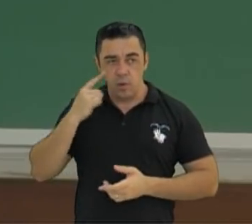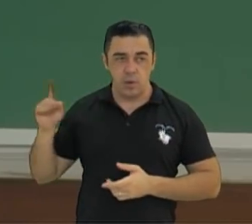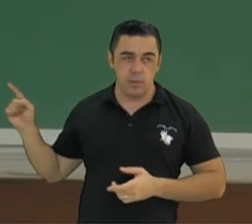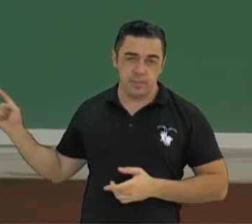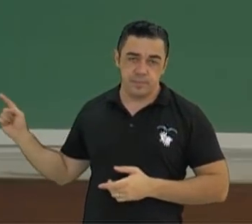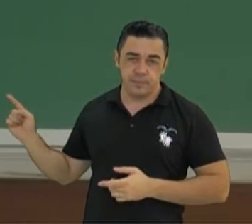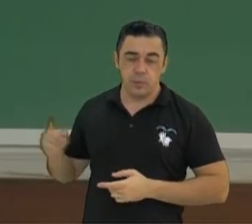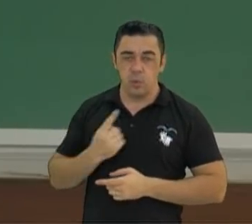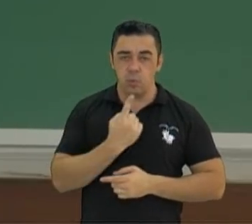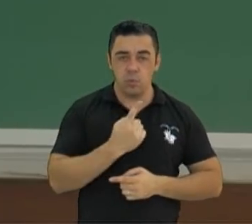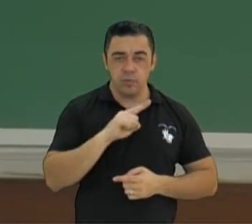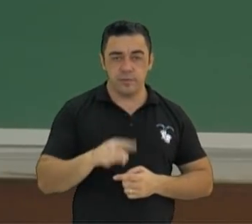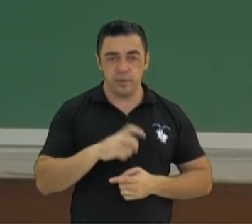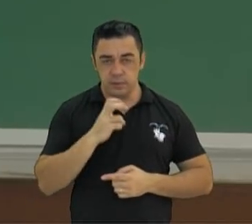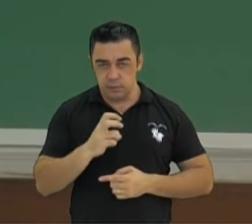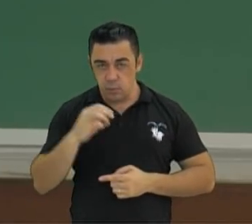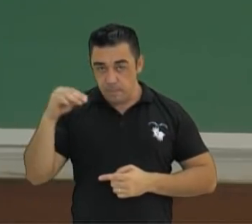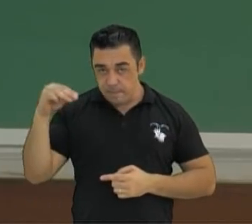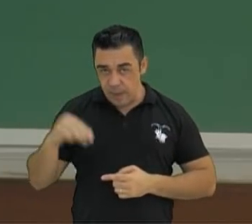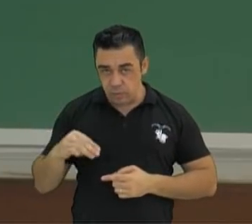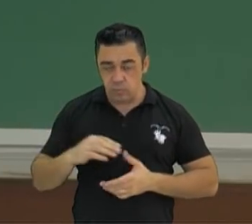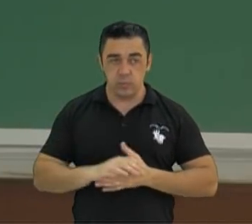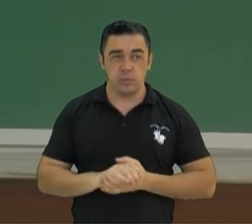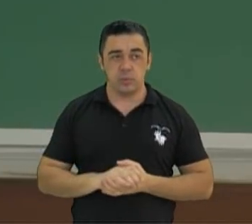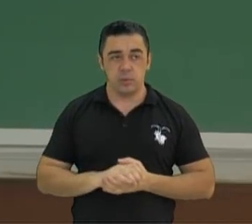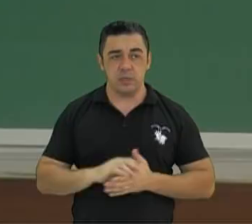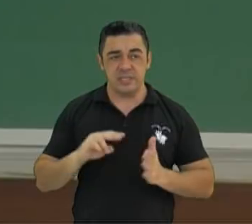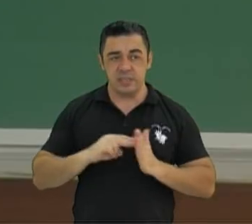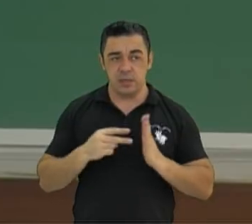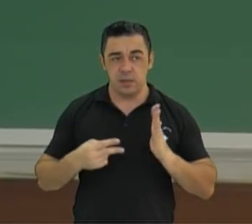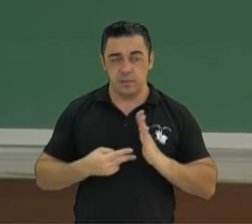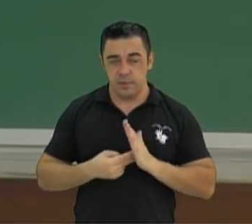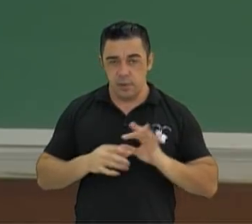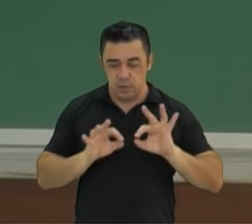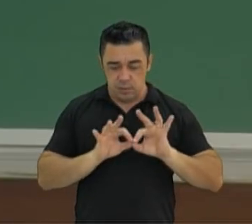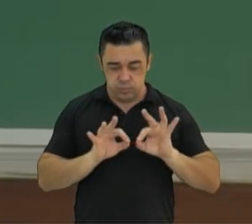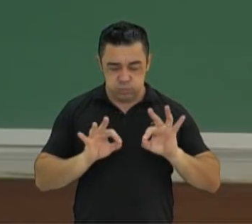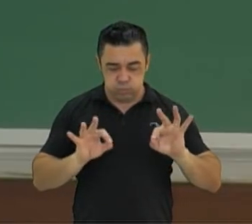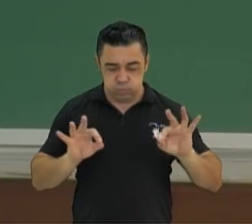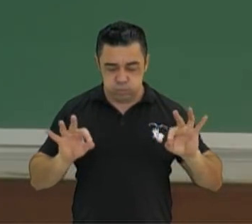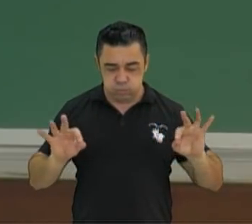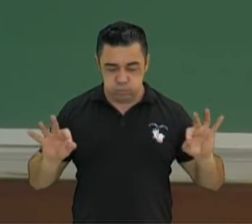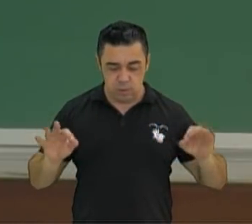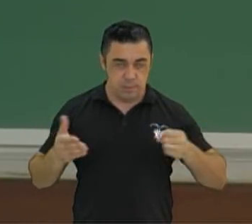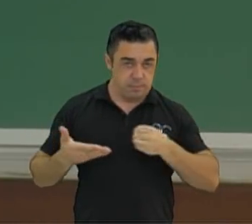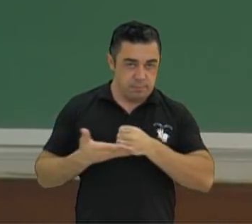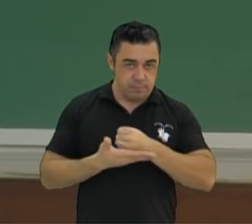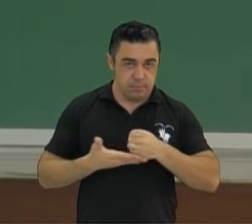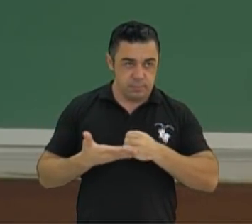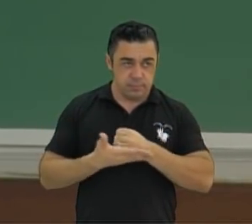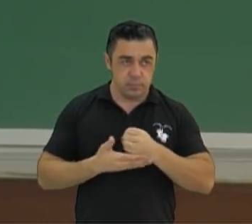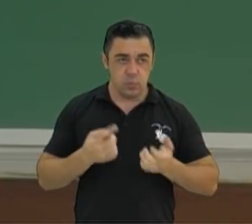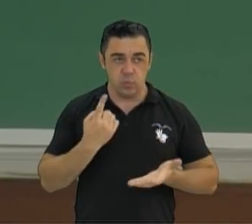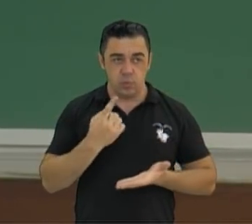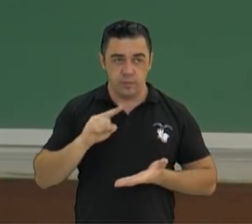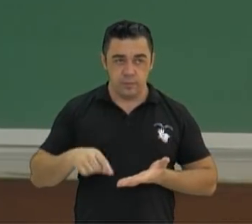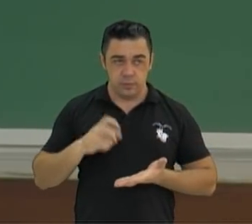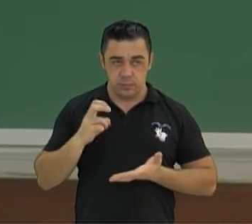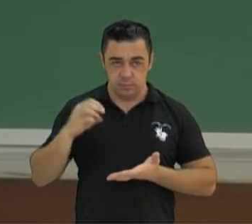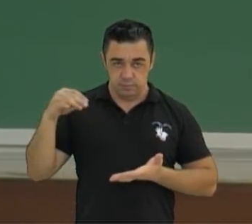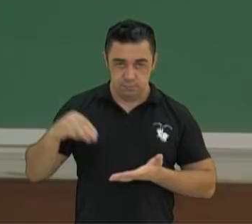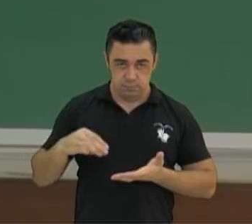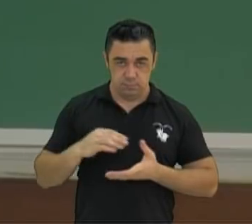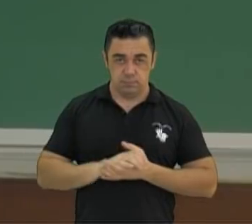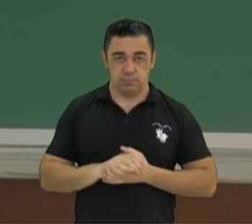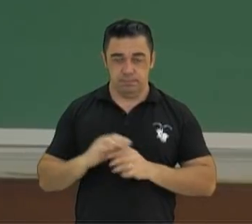ó, é 1,5 metros. Significa que esse retângulo tem a base de 1,5 metros. E